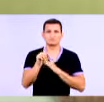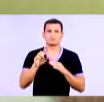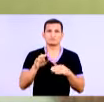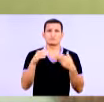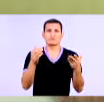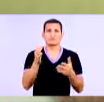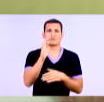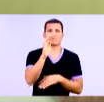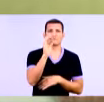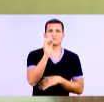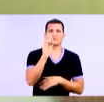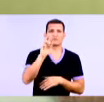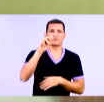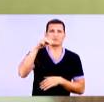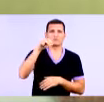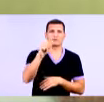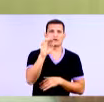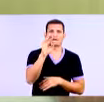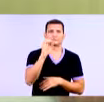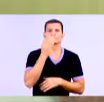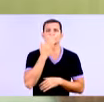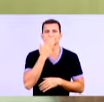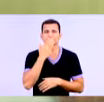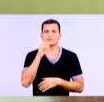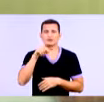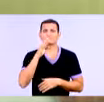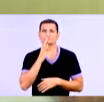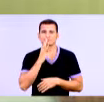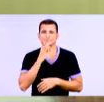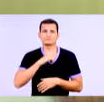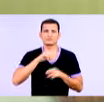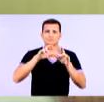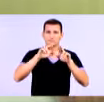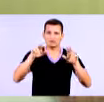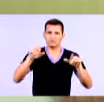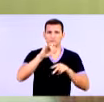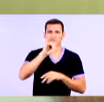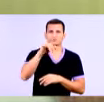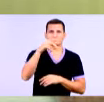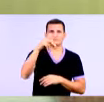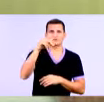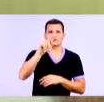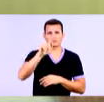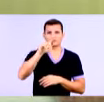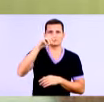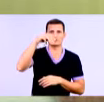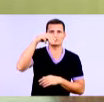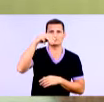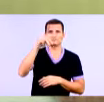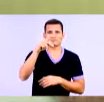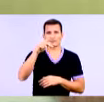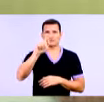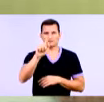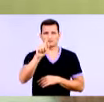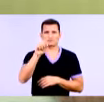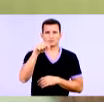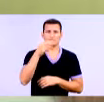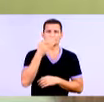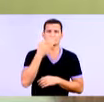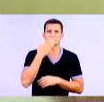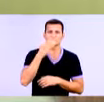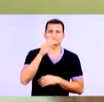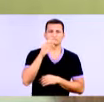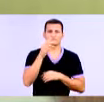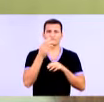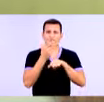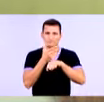formatos são conhecidos, foram citados vários formatos, como JPEG, MPEG, que esse é um formato de vídeo, que